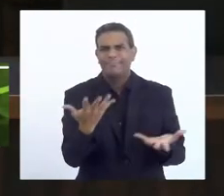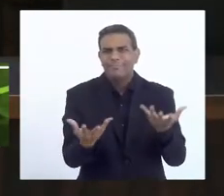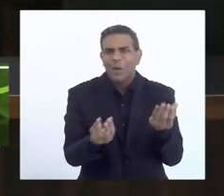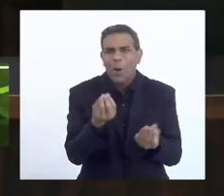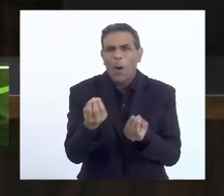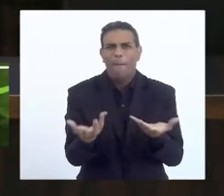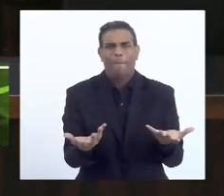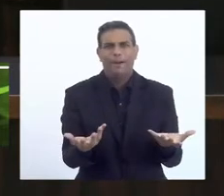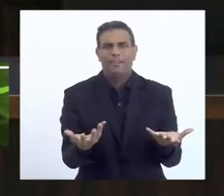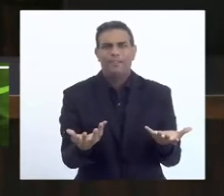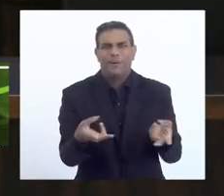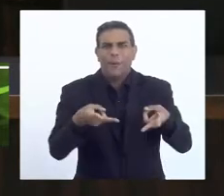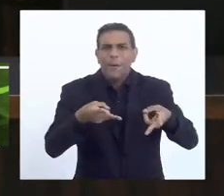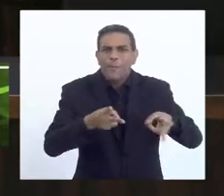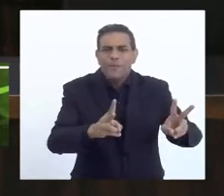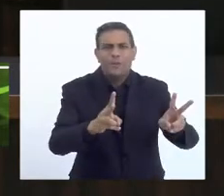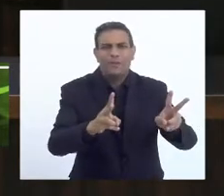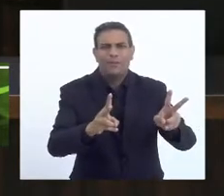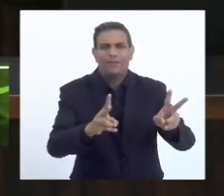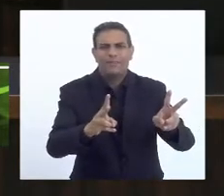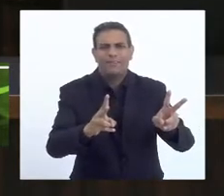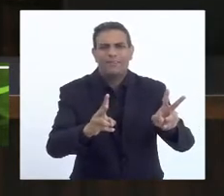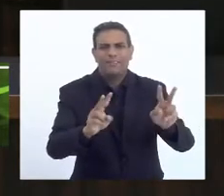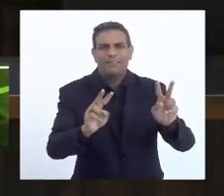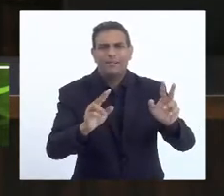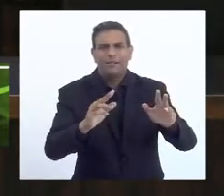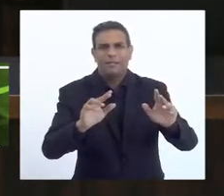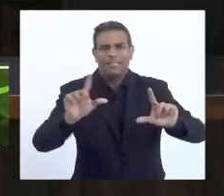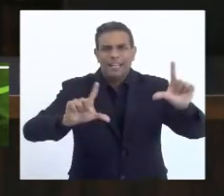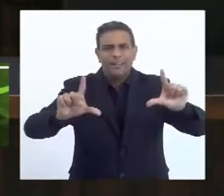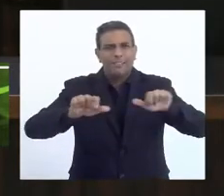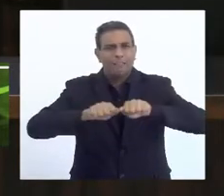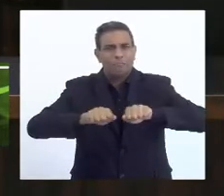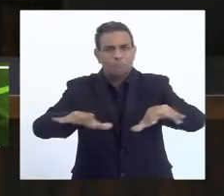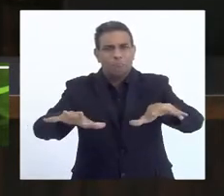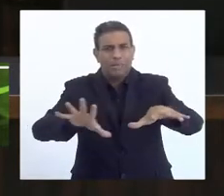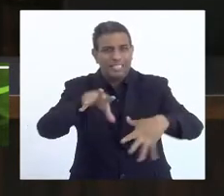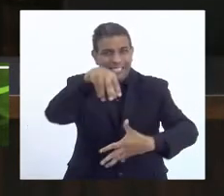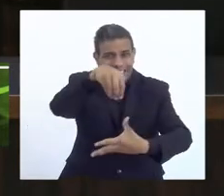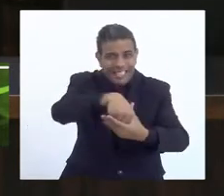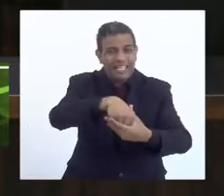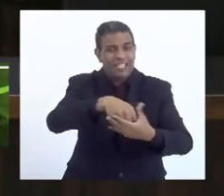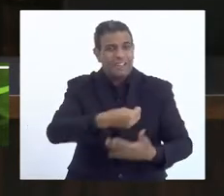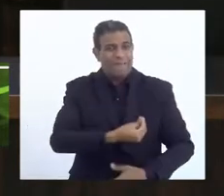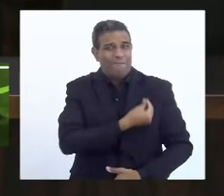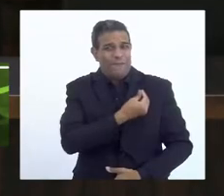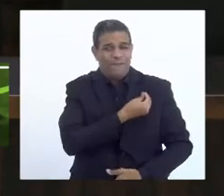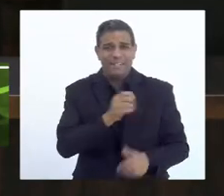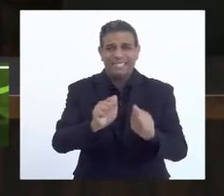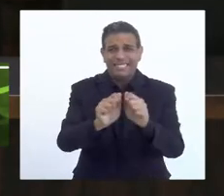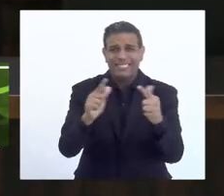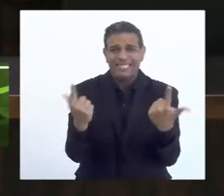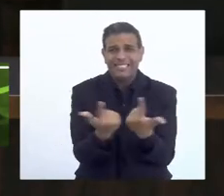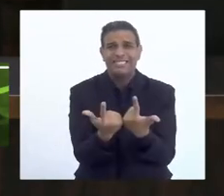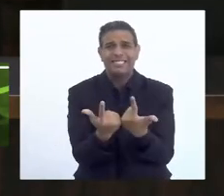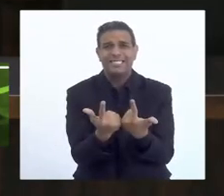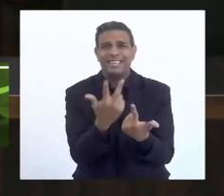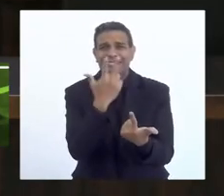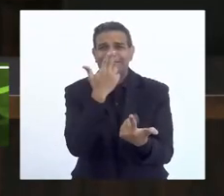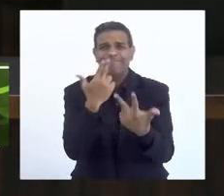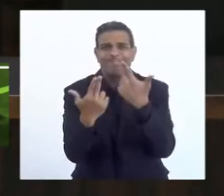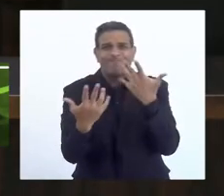Renata? Às vezes não atinge a mídia, mas, para quem vive aqui dentro, a gente sabe